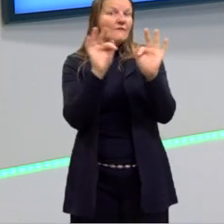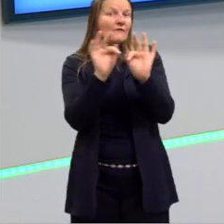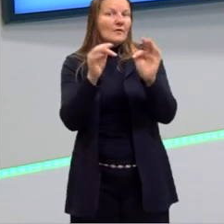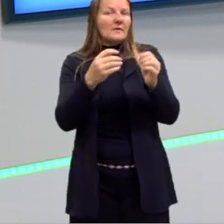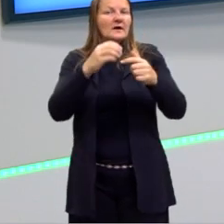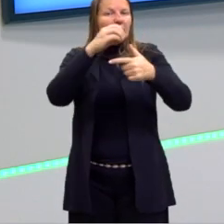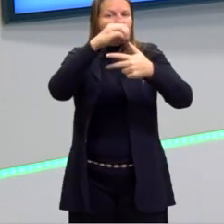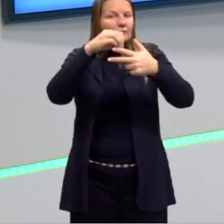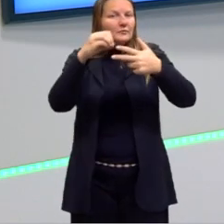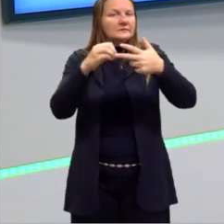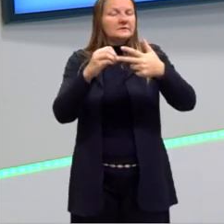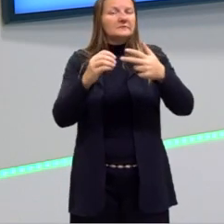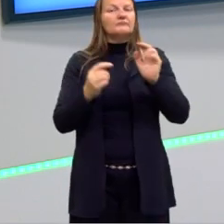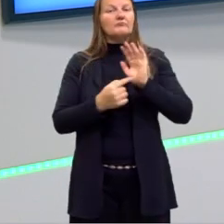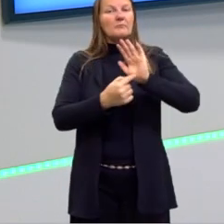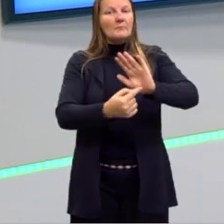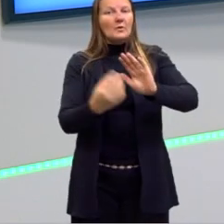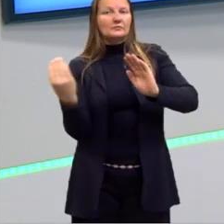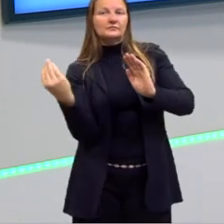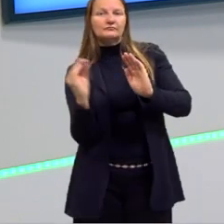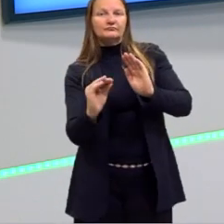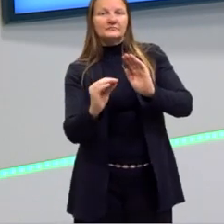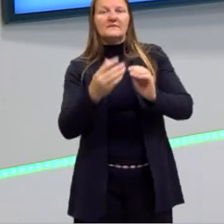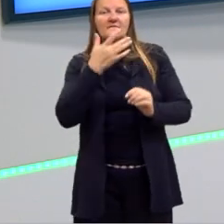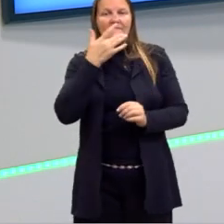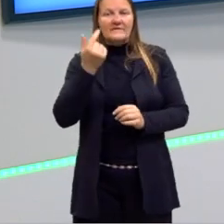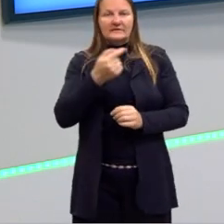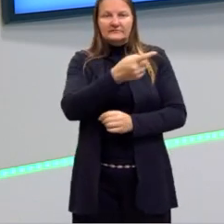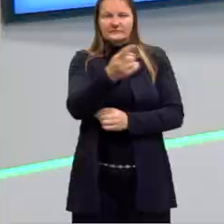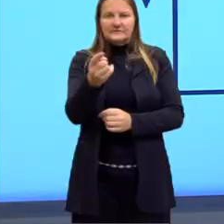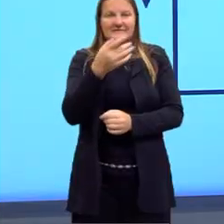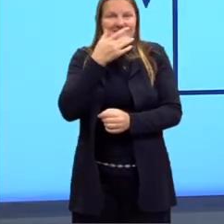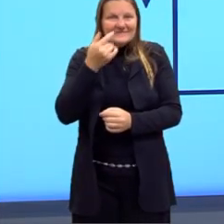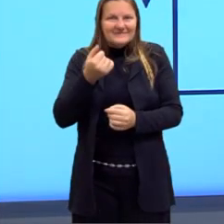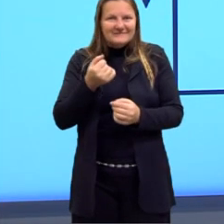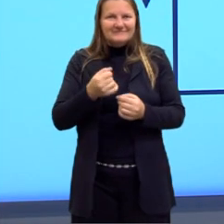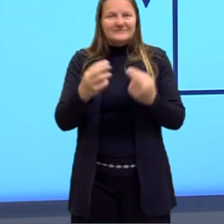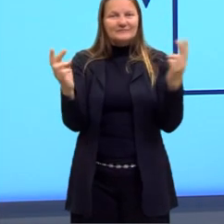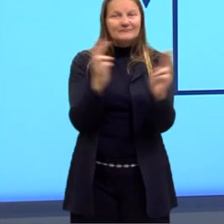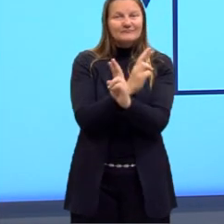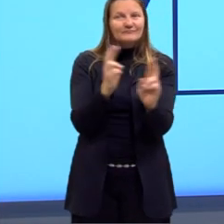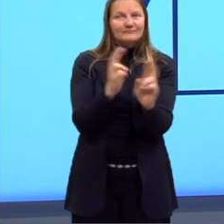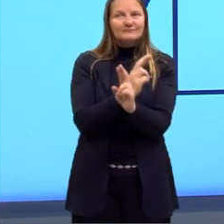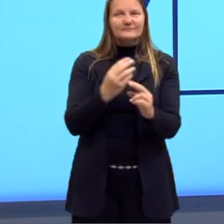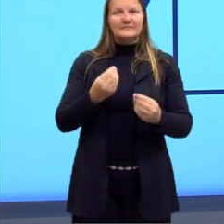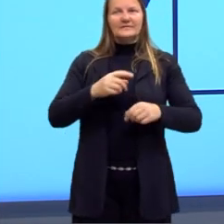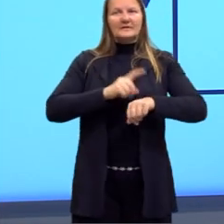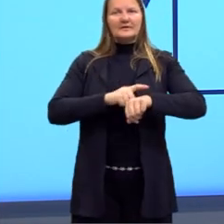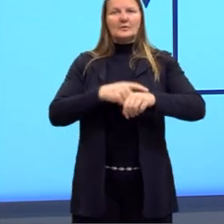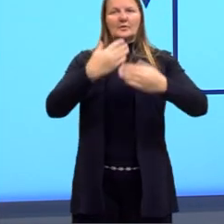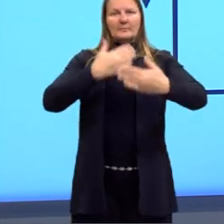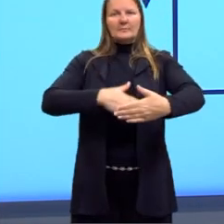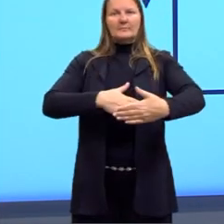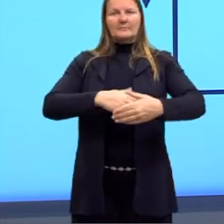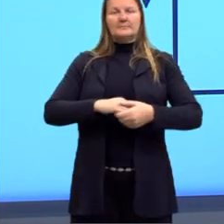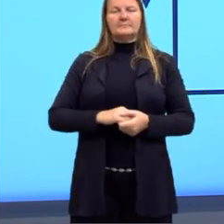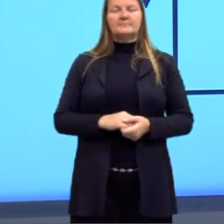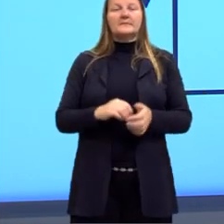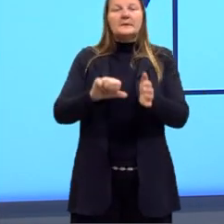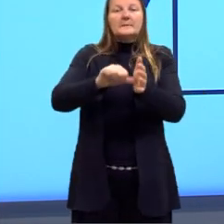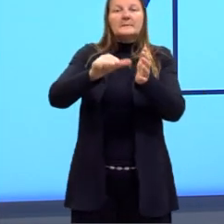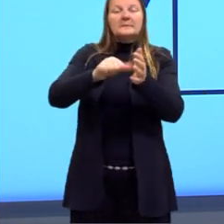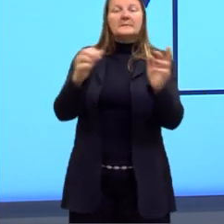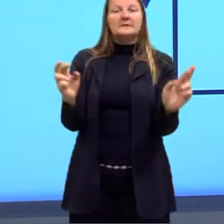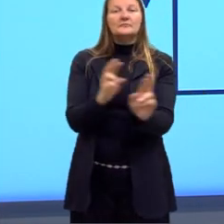geralmente o Enem ele traz isso aqui já para facilitar para vocês não pensem nessas relações na hora da prova né nas